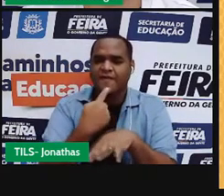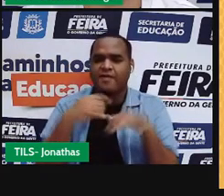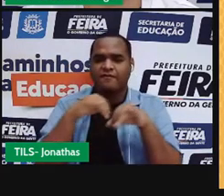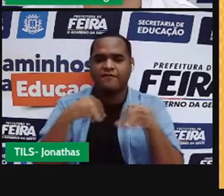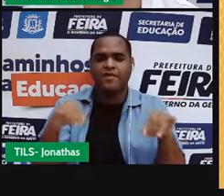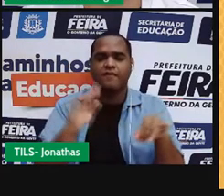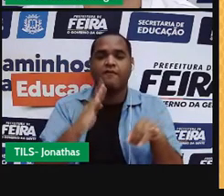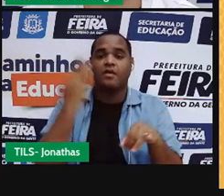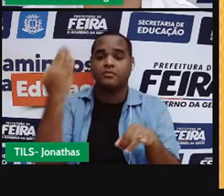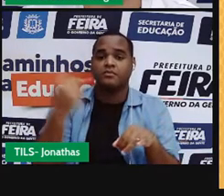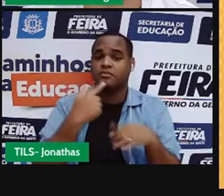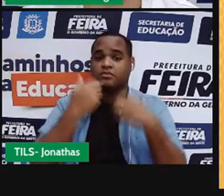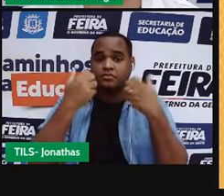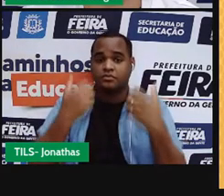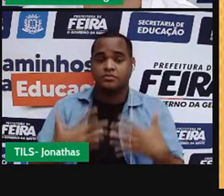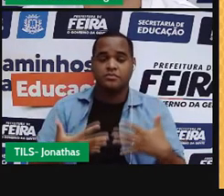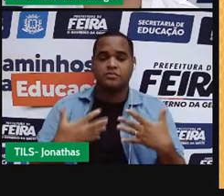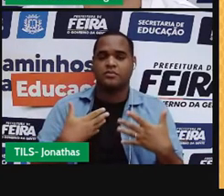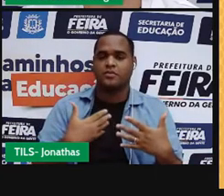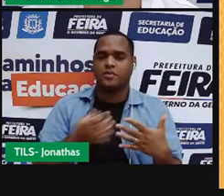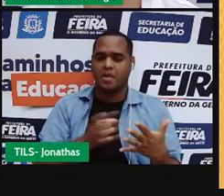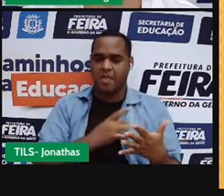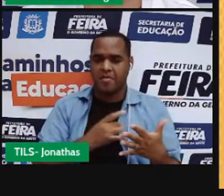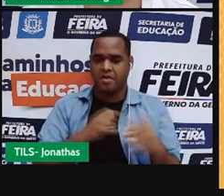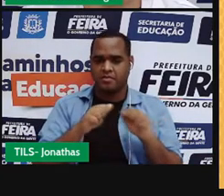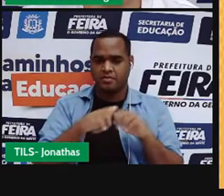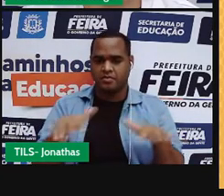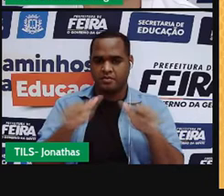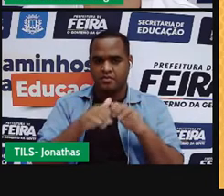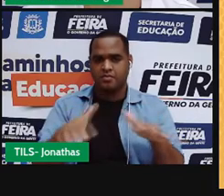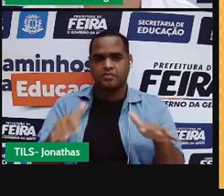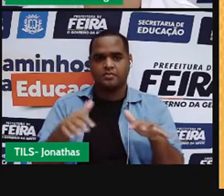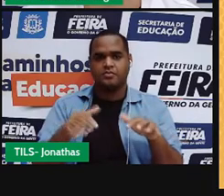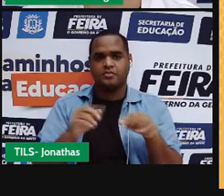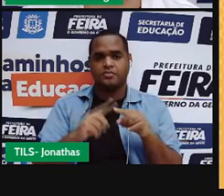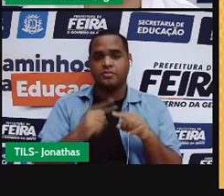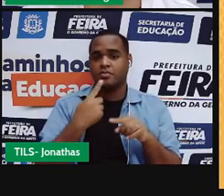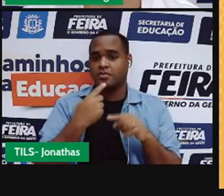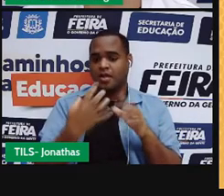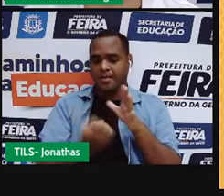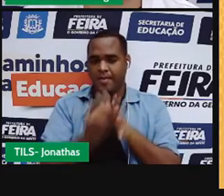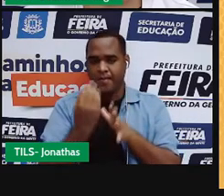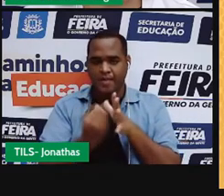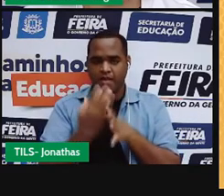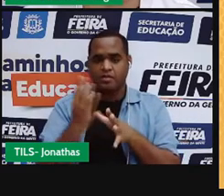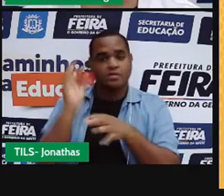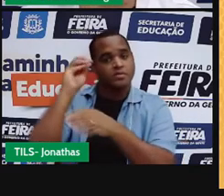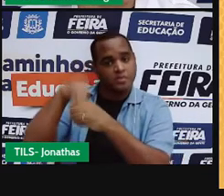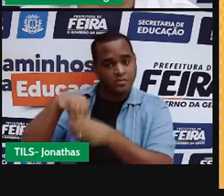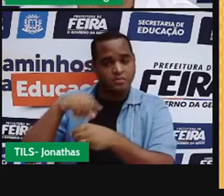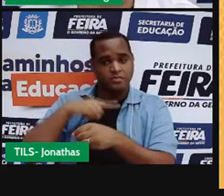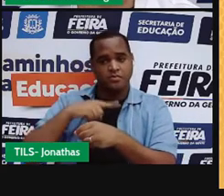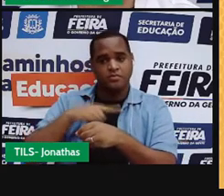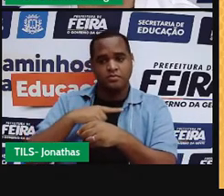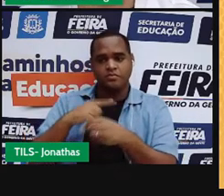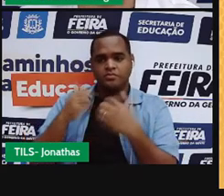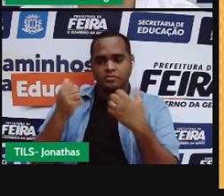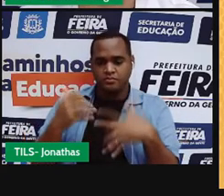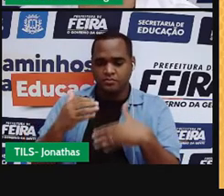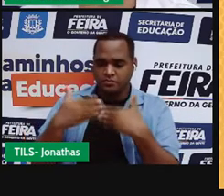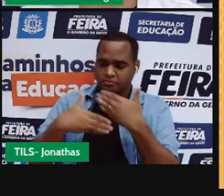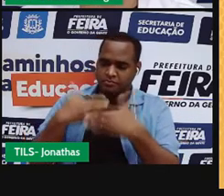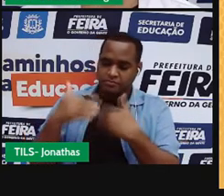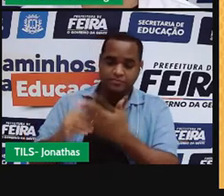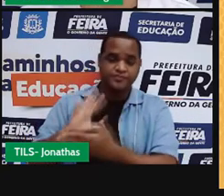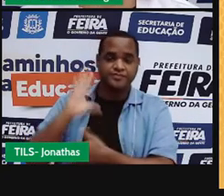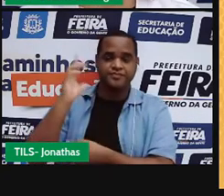elas são notícias, informações que são fabricadas com algum intuito ali por trás, né? Tem algum propósito ali.